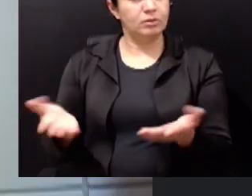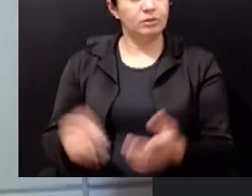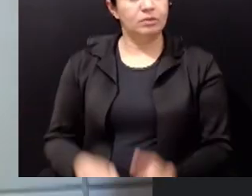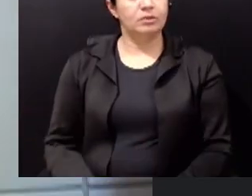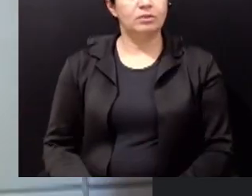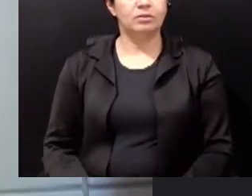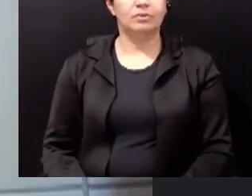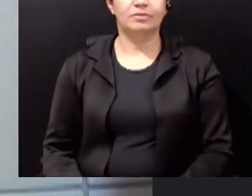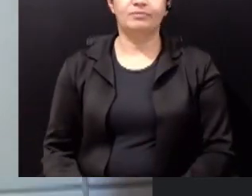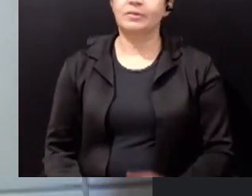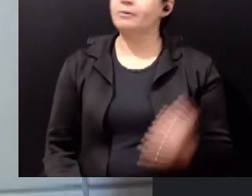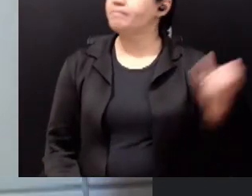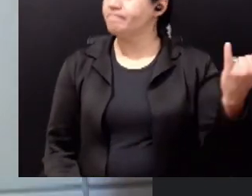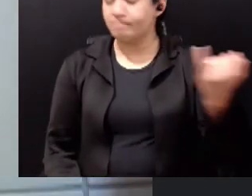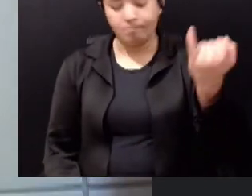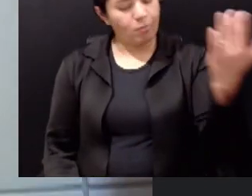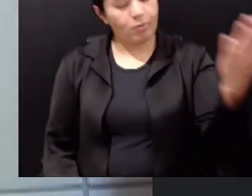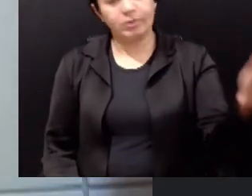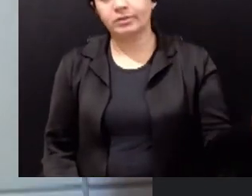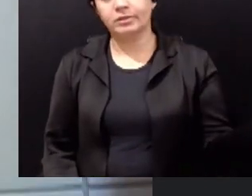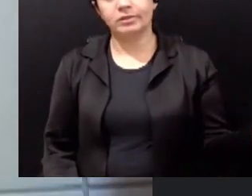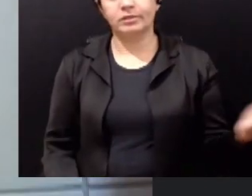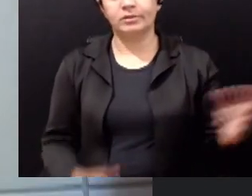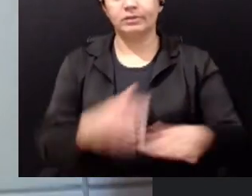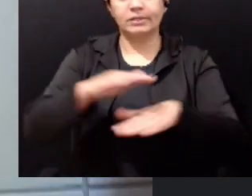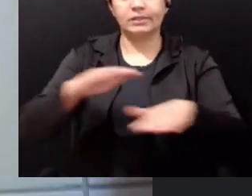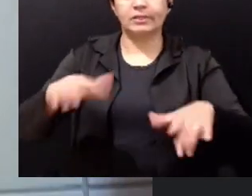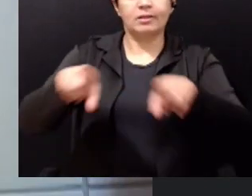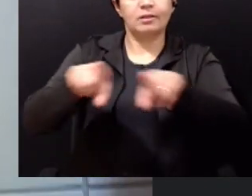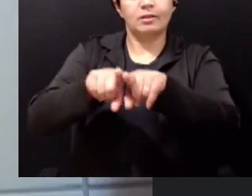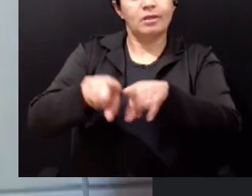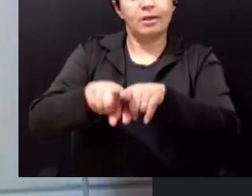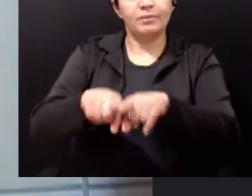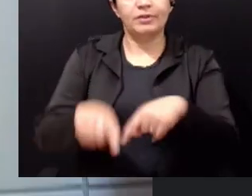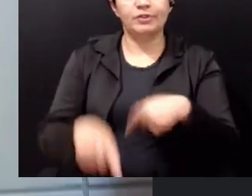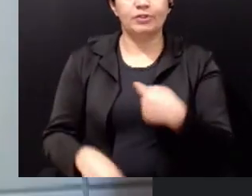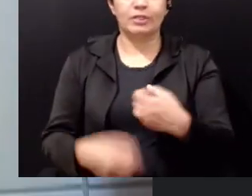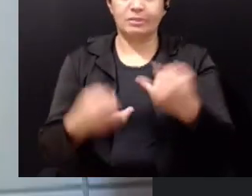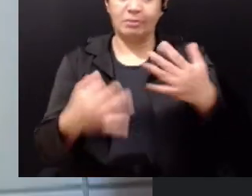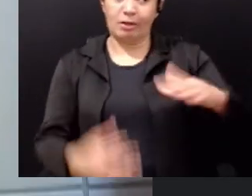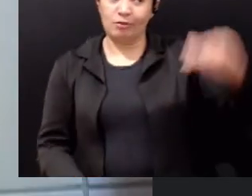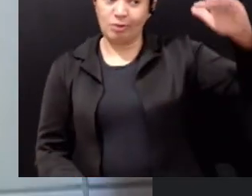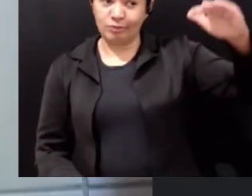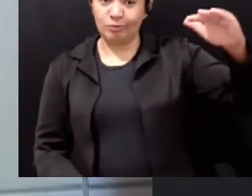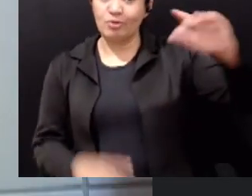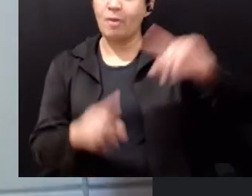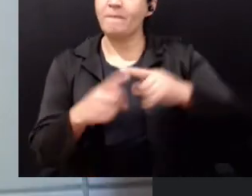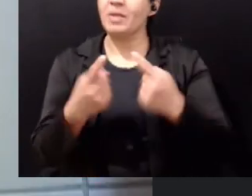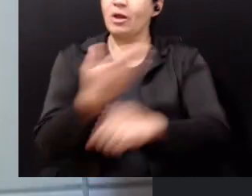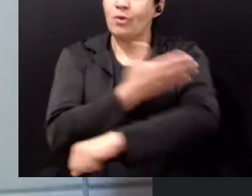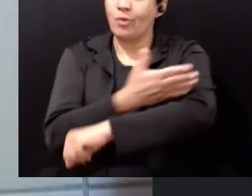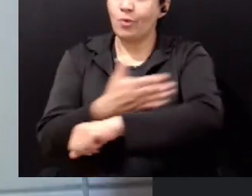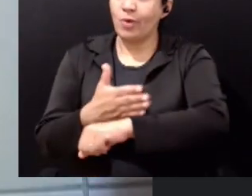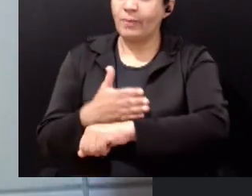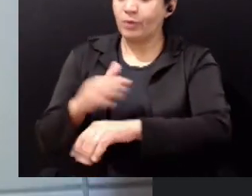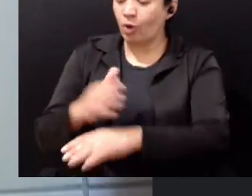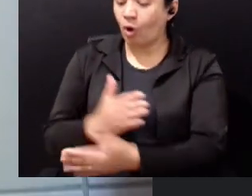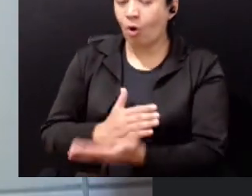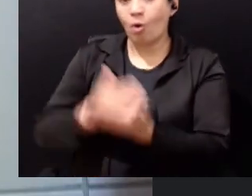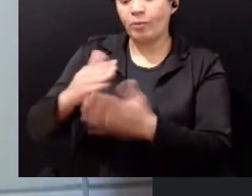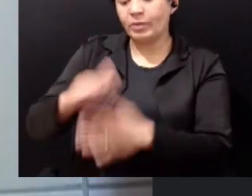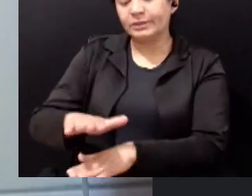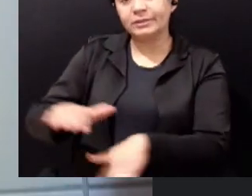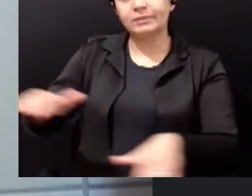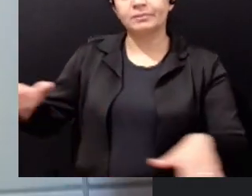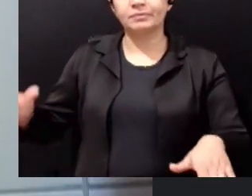Não, é fundamental para que as crianças também, né, a gente fala dos adultos, mas os hábitos começam ali na infância. Então, a